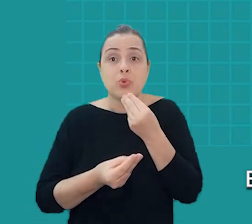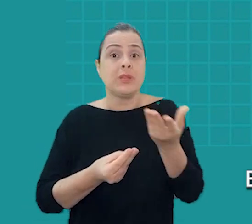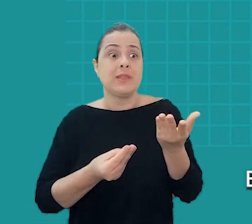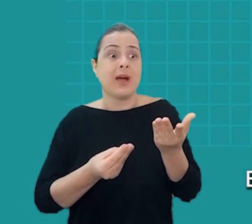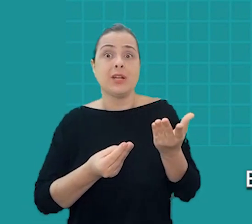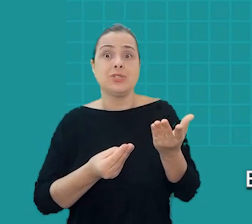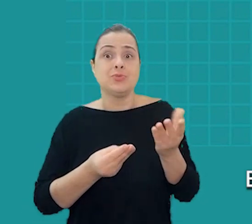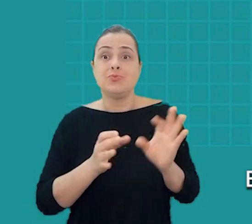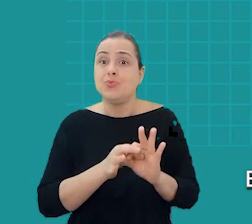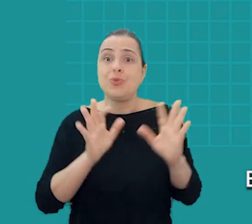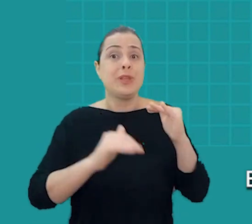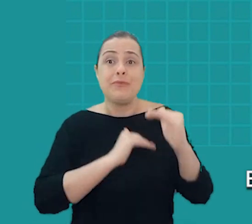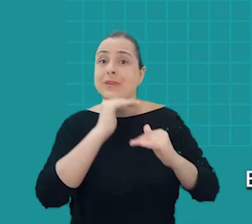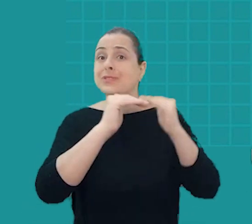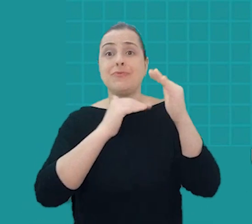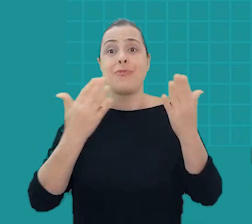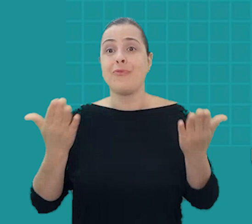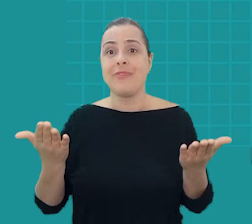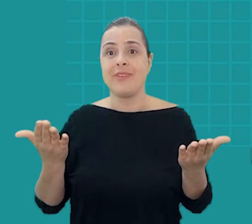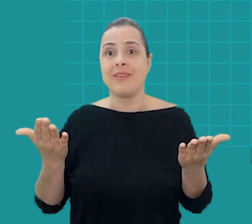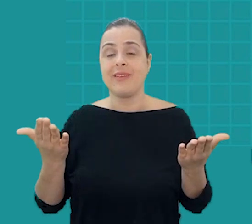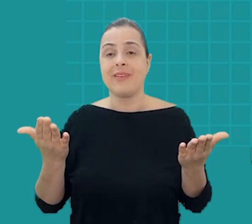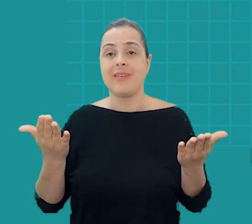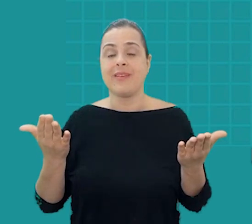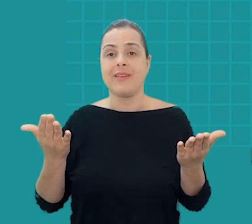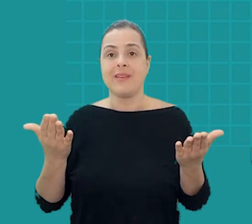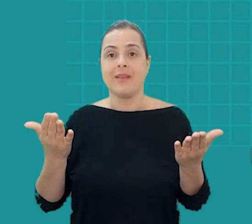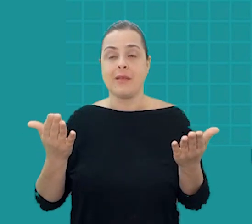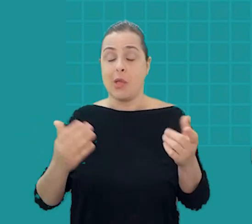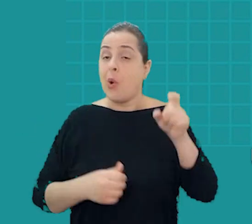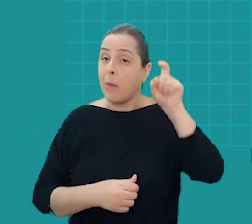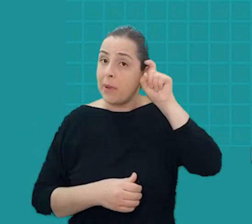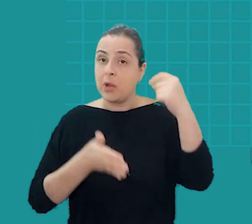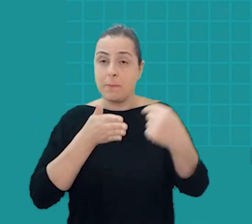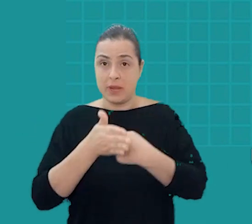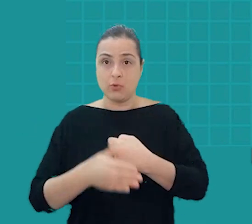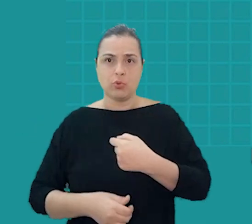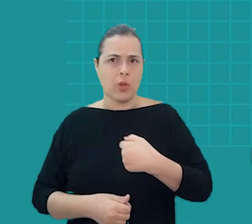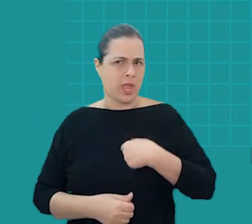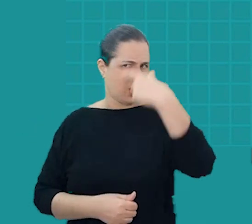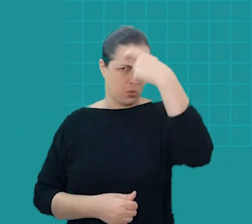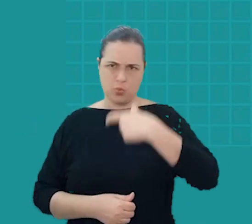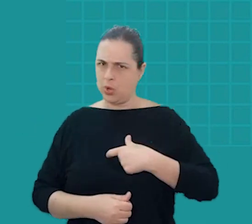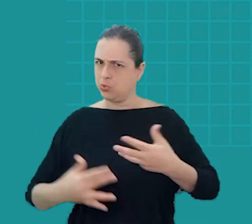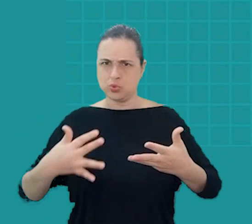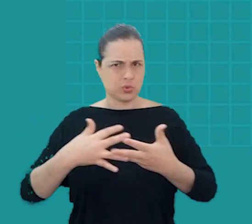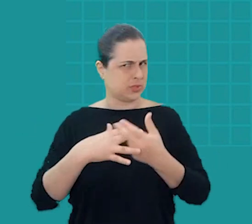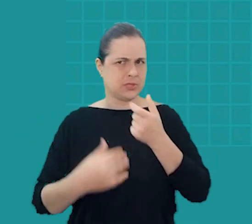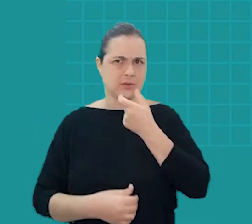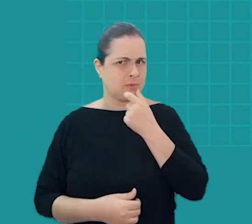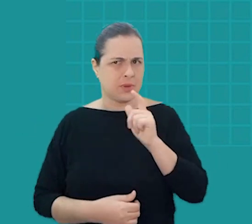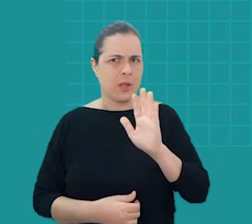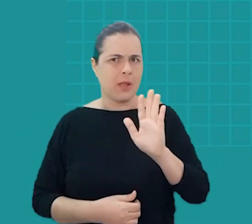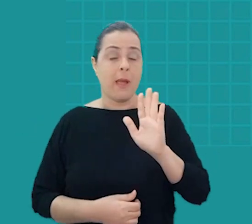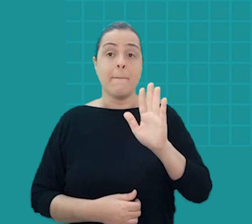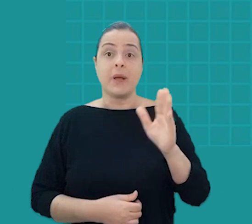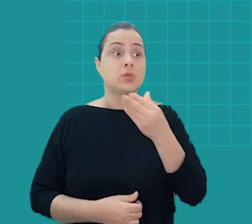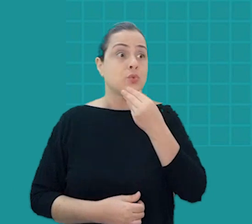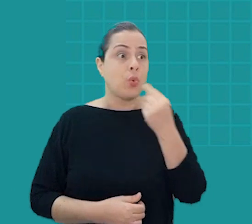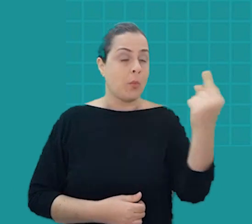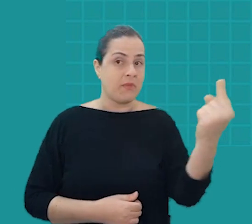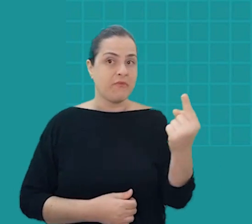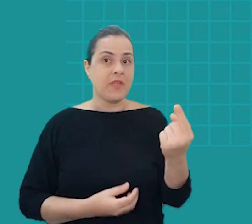aí ele perguntou dos meus aparelhos, não era cidadão britânico, mas ele deu o melhor aparelho auditivo. O Brasil ainda está muito atrás, ele